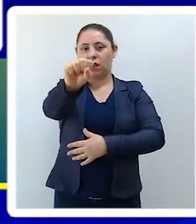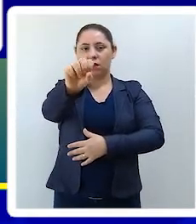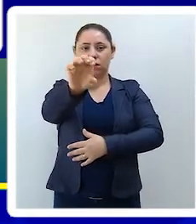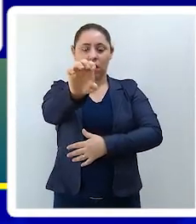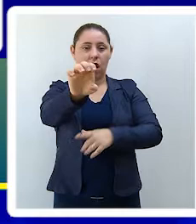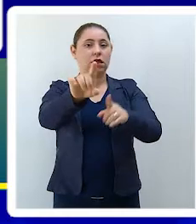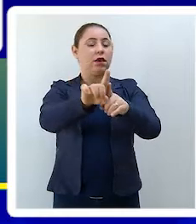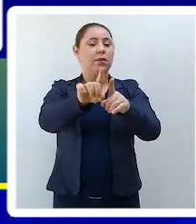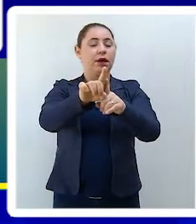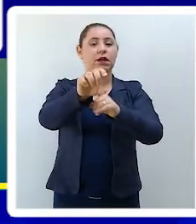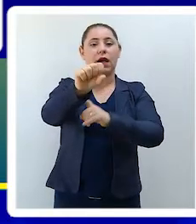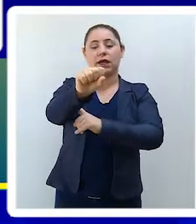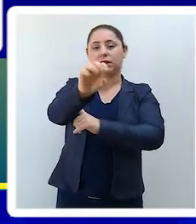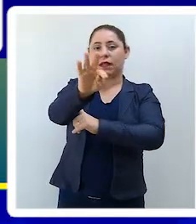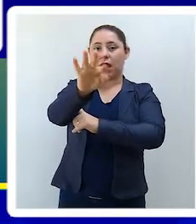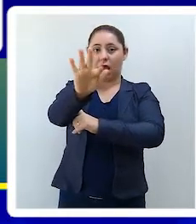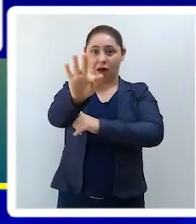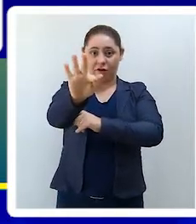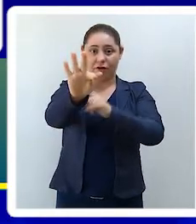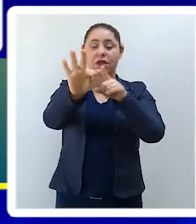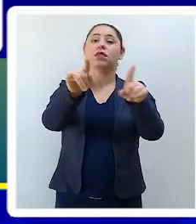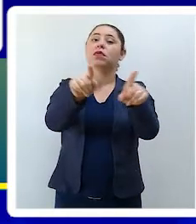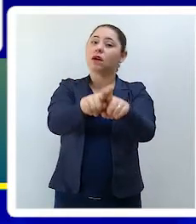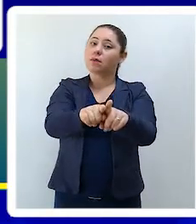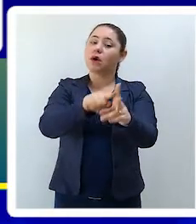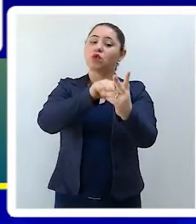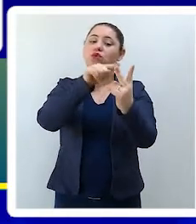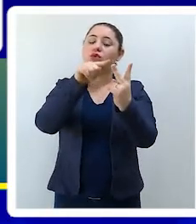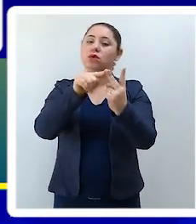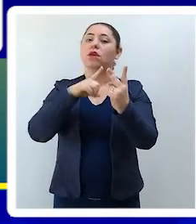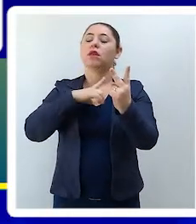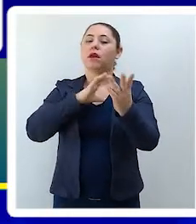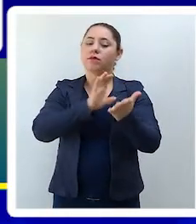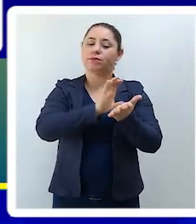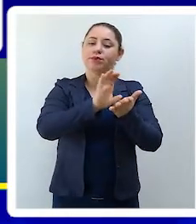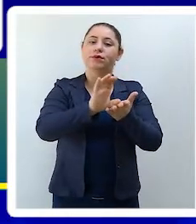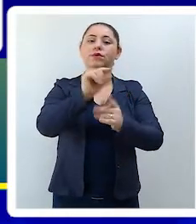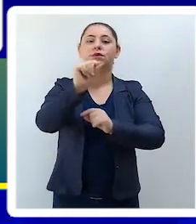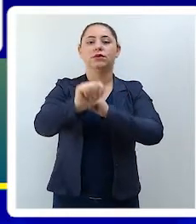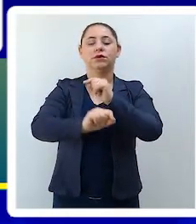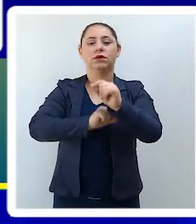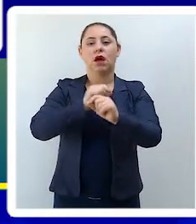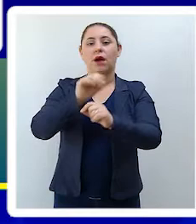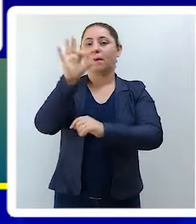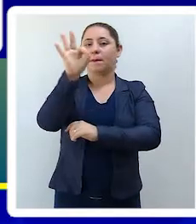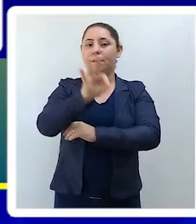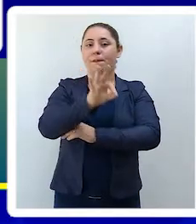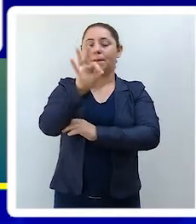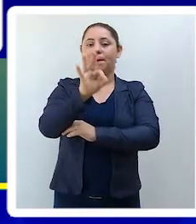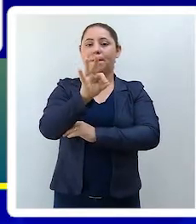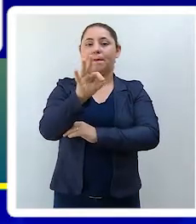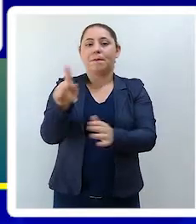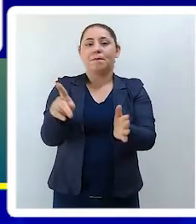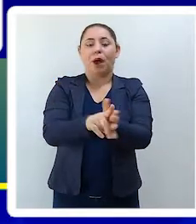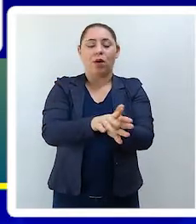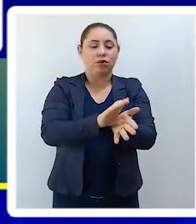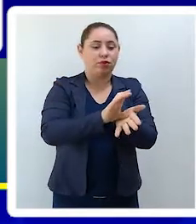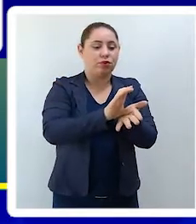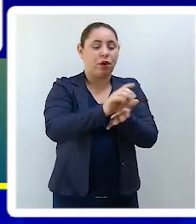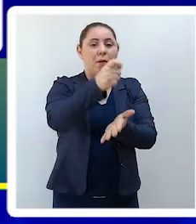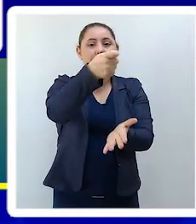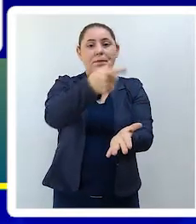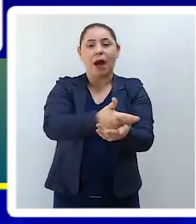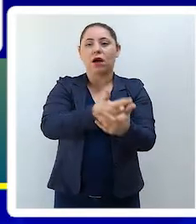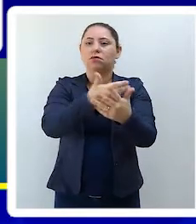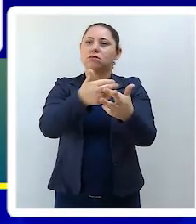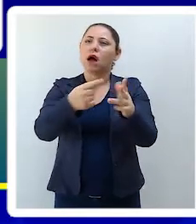do Supremo Tribunal Federal, houve uma destinação em percentual para